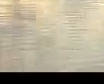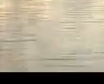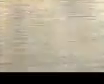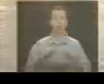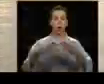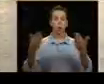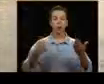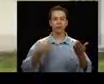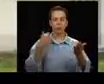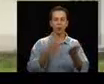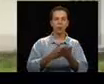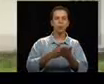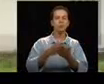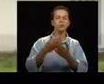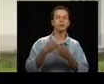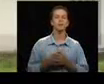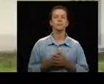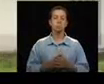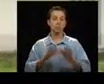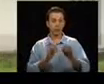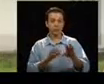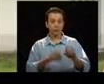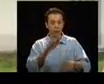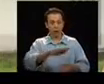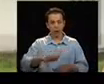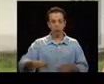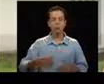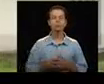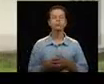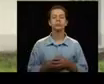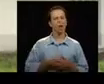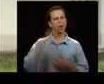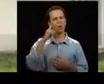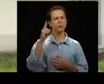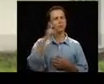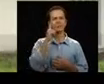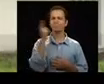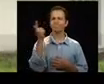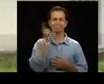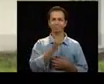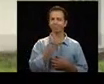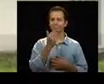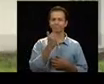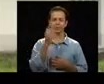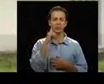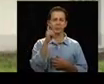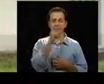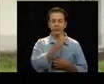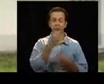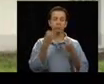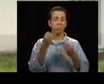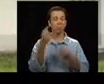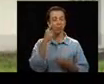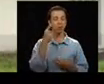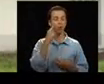Quando eu comecei a dar aula para eles, eu pensei que eu não fosse conseguir, né? Eu pensei que eu não fosse